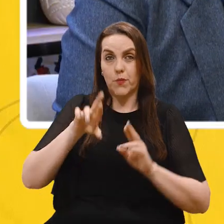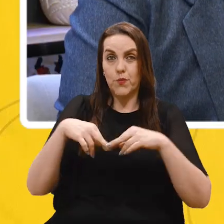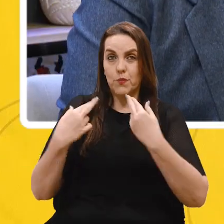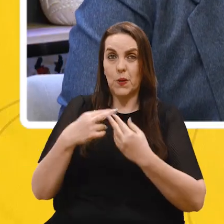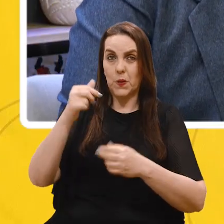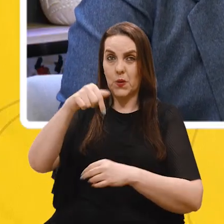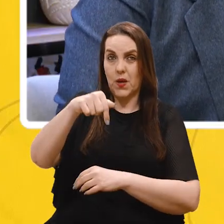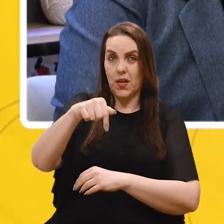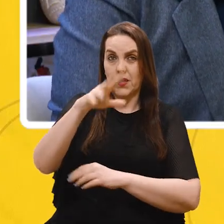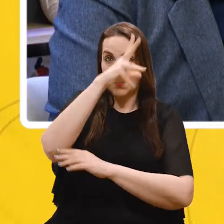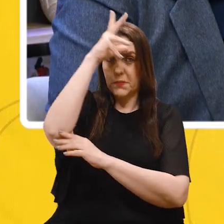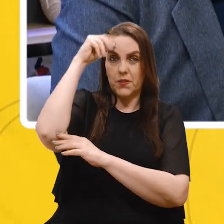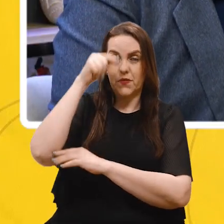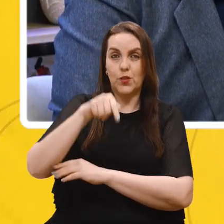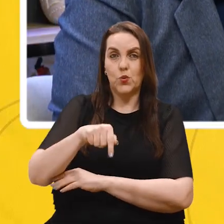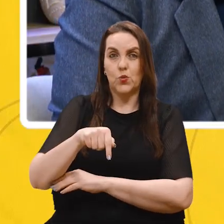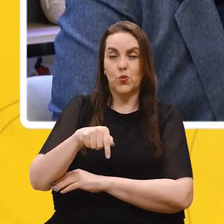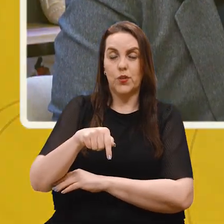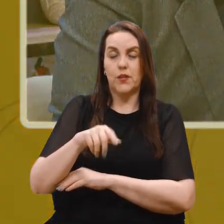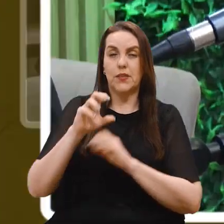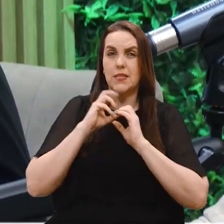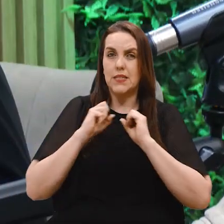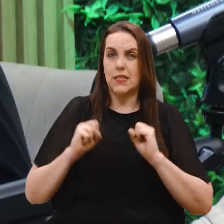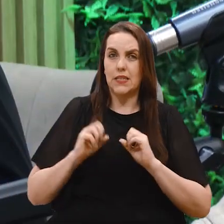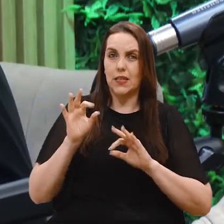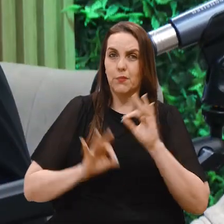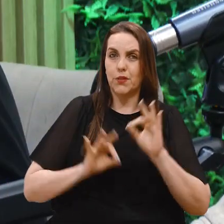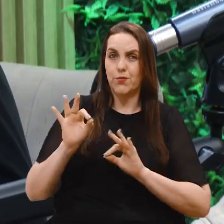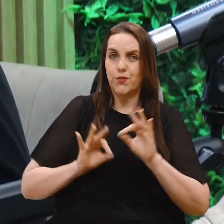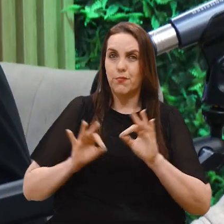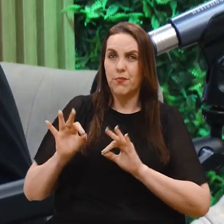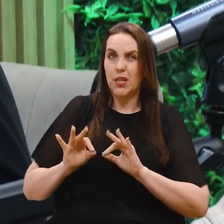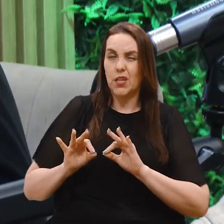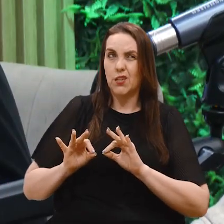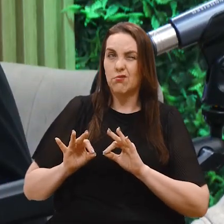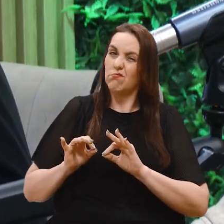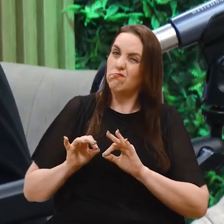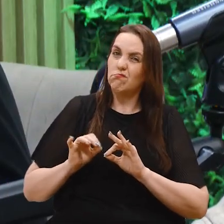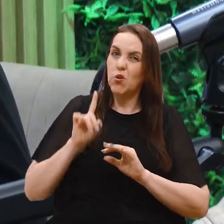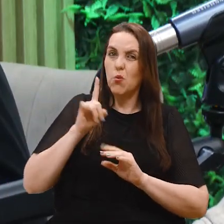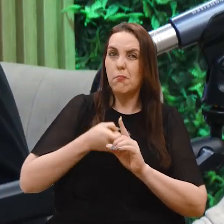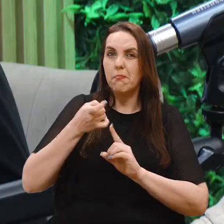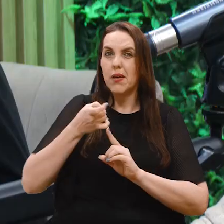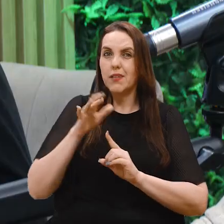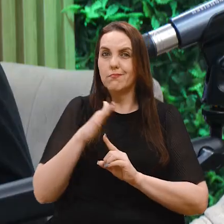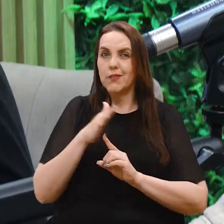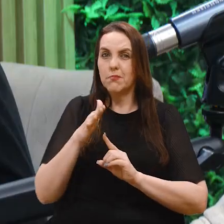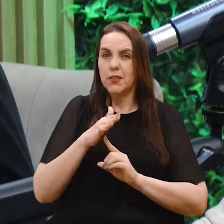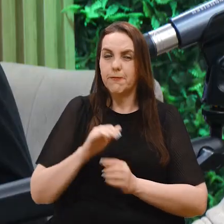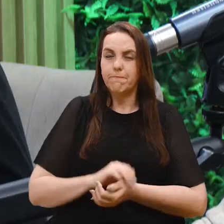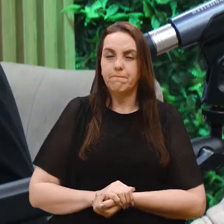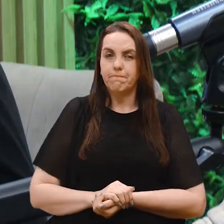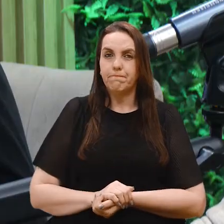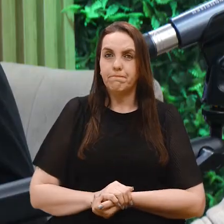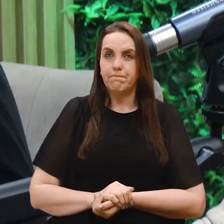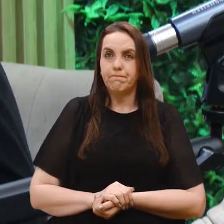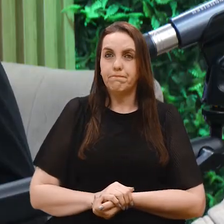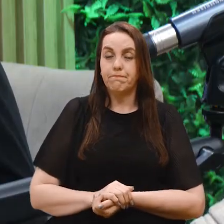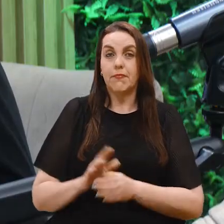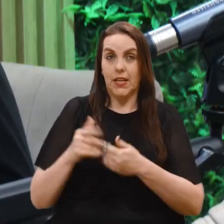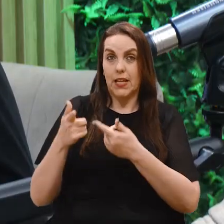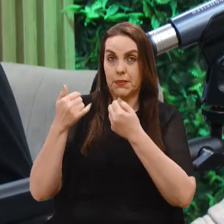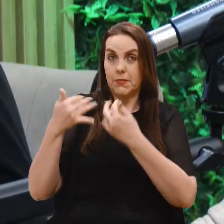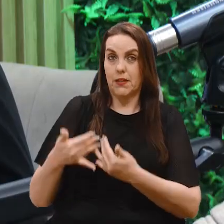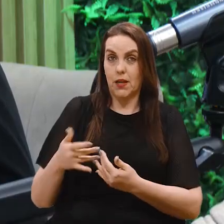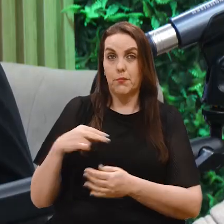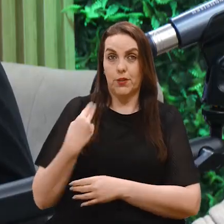na prefeitura, aqui na CEPLAN, acho que faz o quê? Acho que 1 mês, acho que por aí. Daí eles disseram que